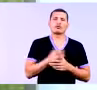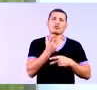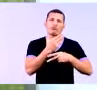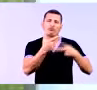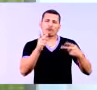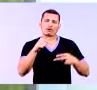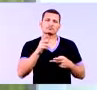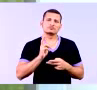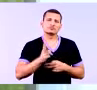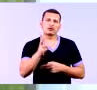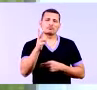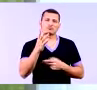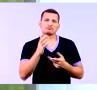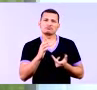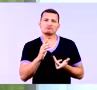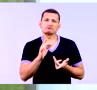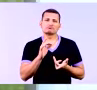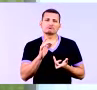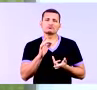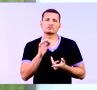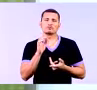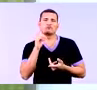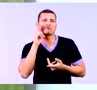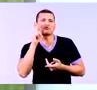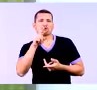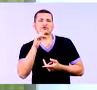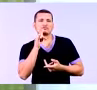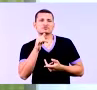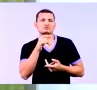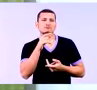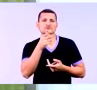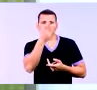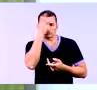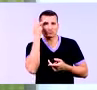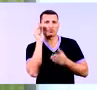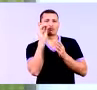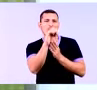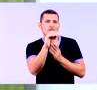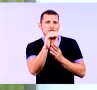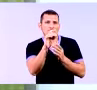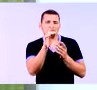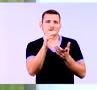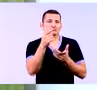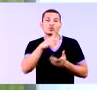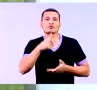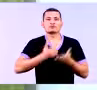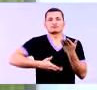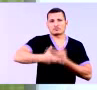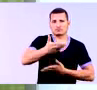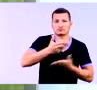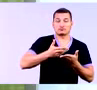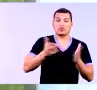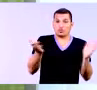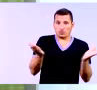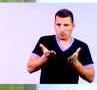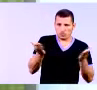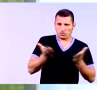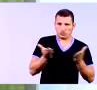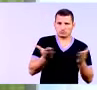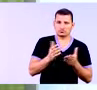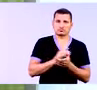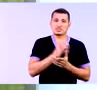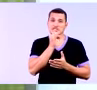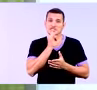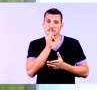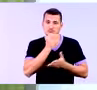passivas. Você via o que alguém tinha para oferecer e a interação acabava por aí. Hoje em dia, esse modelo